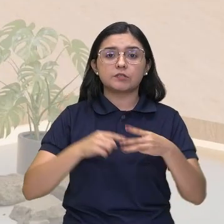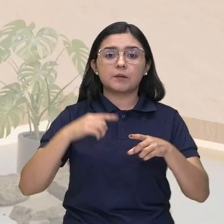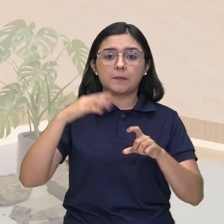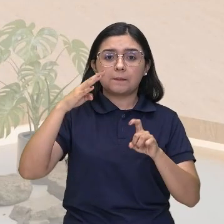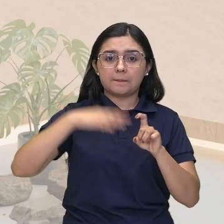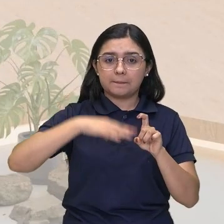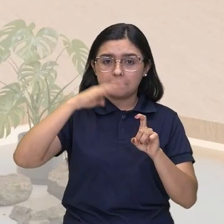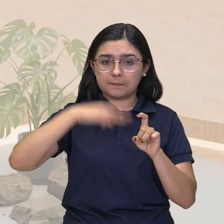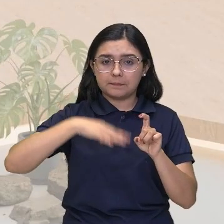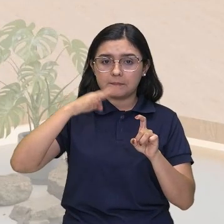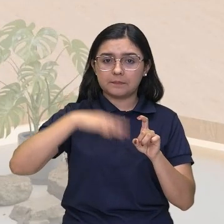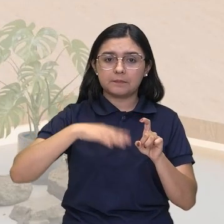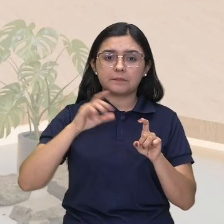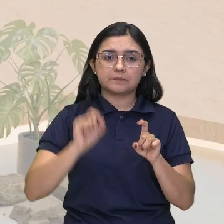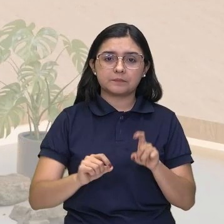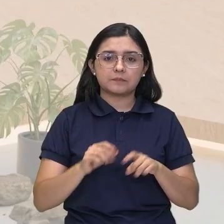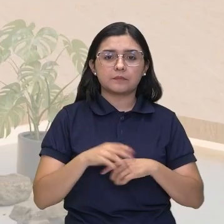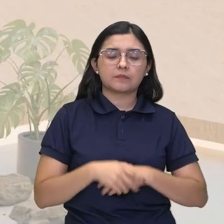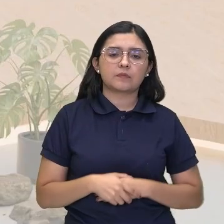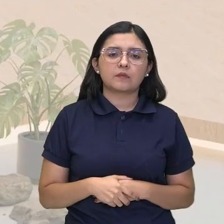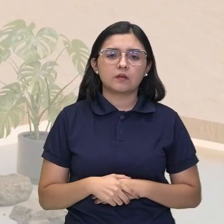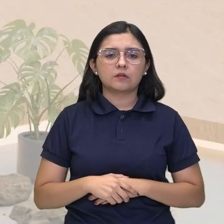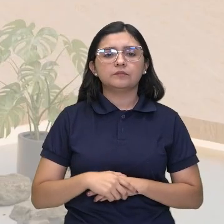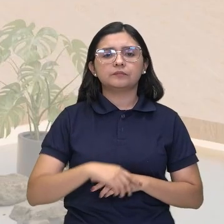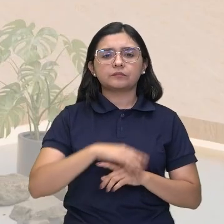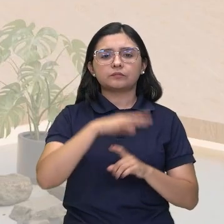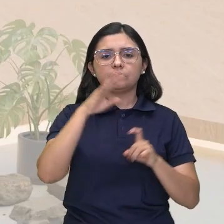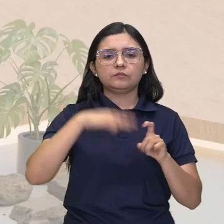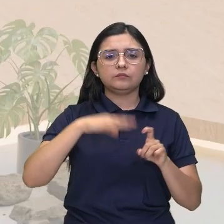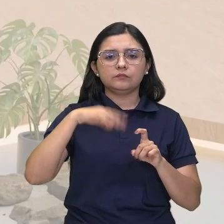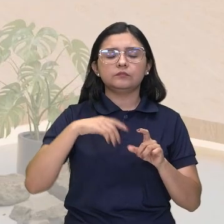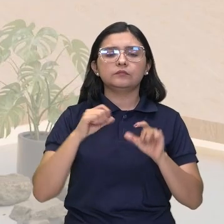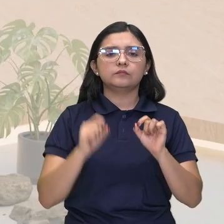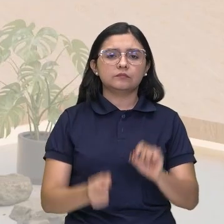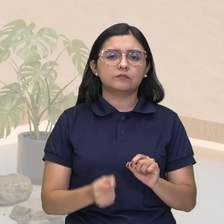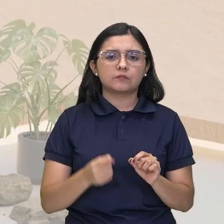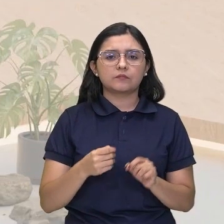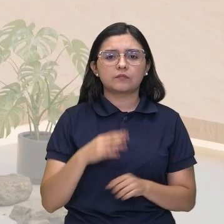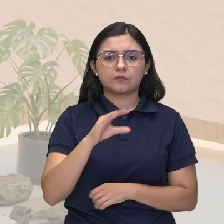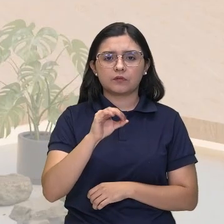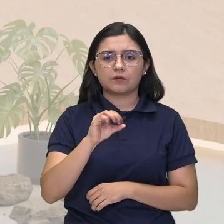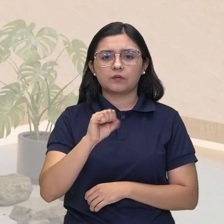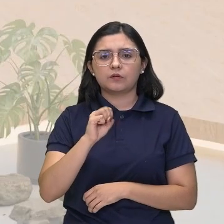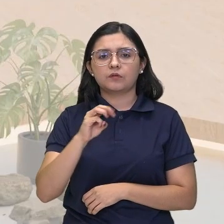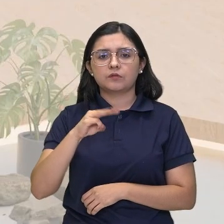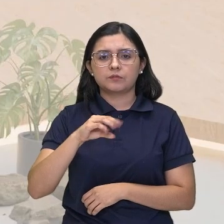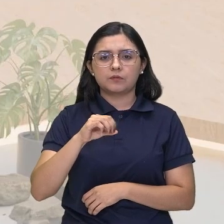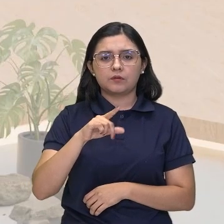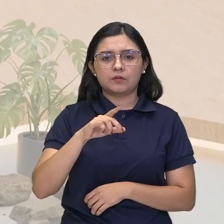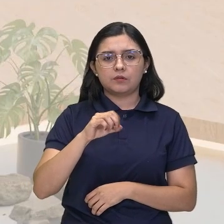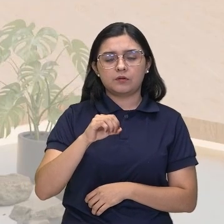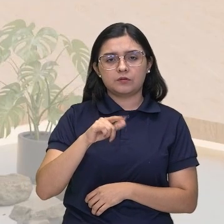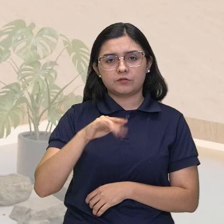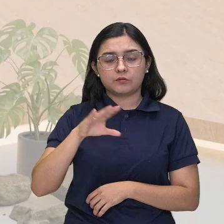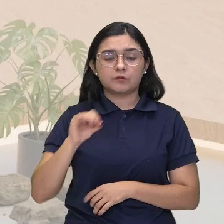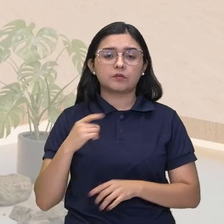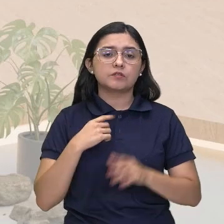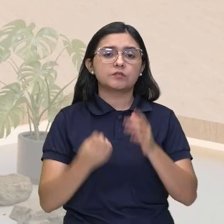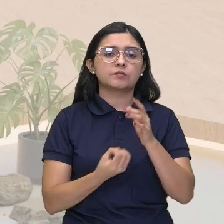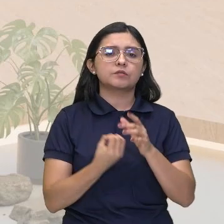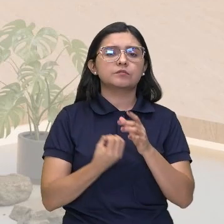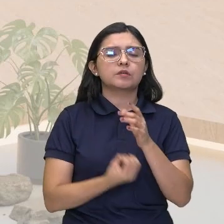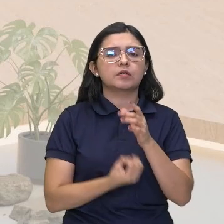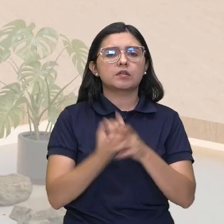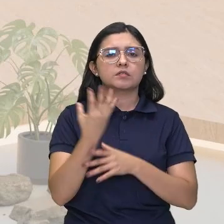exemplo, o mito cosmogômico, né? Que são aqueles que falam da criação do universo. Então, todos os povos originários, eles têm essa visão de como